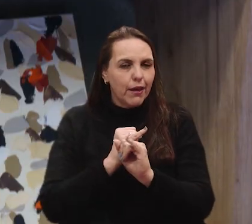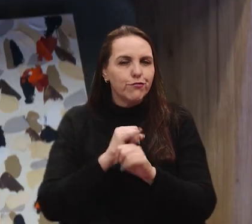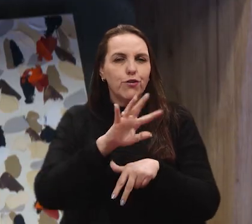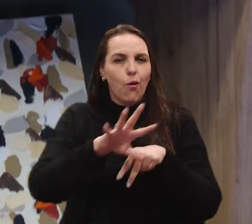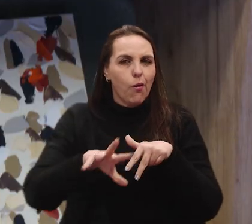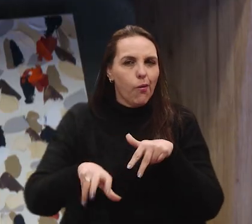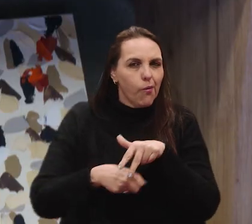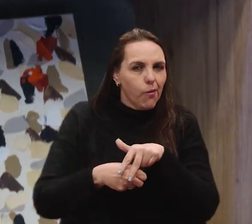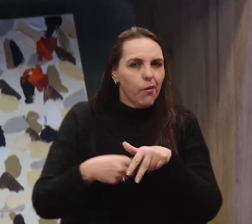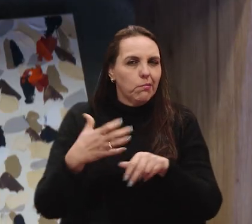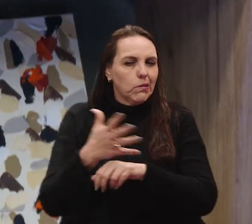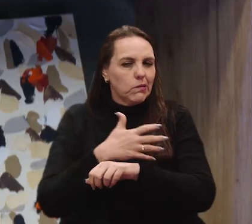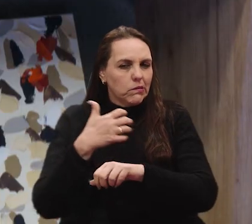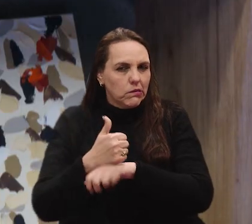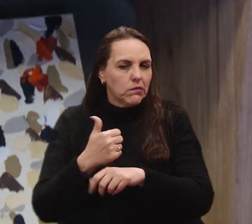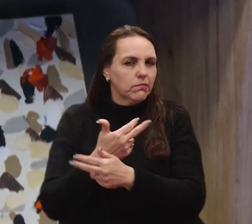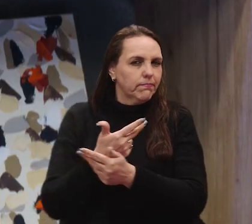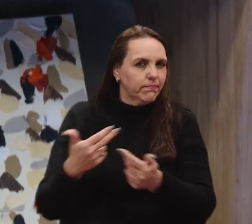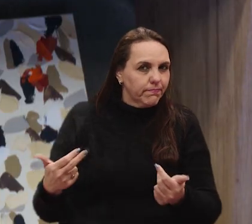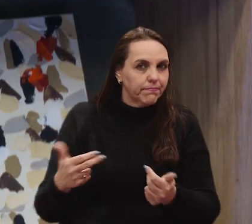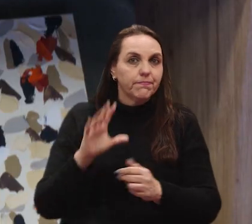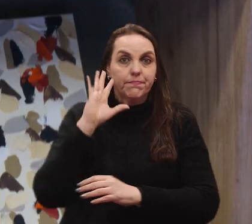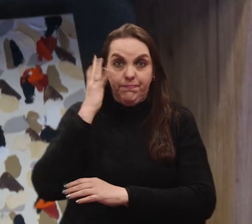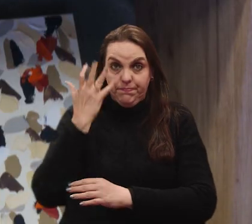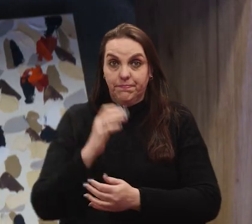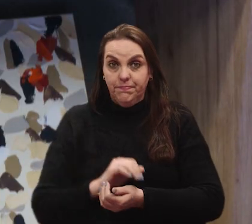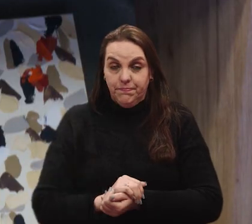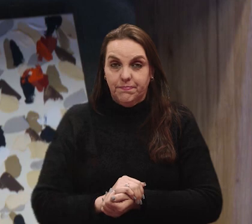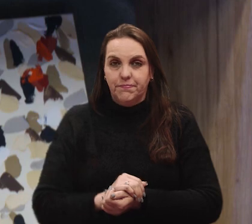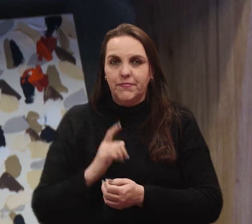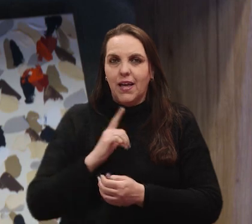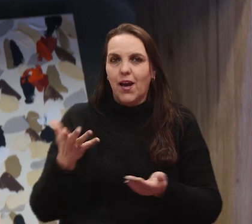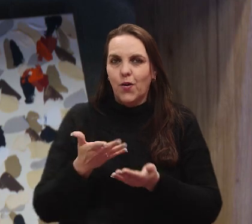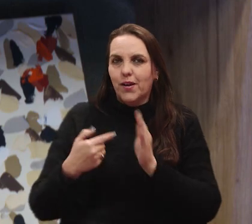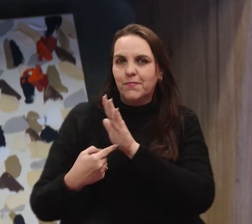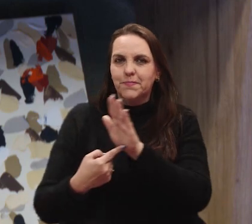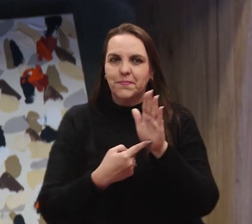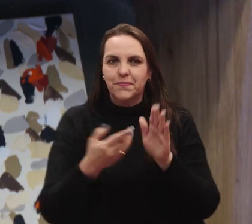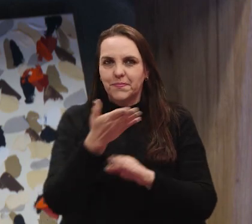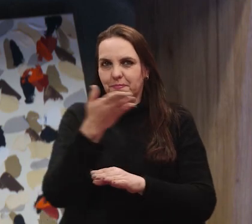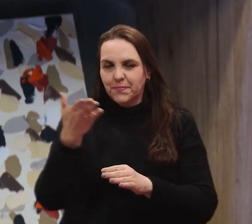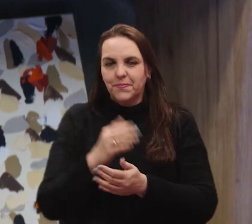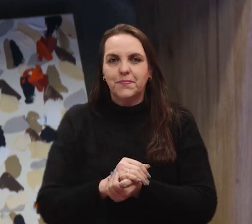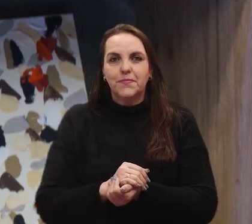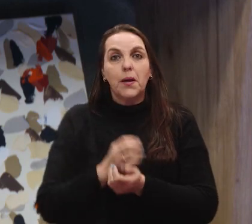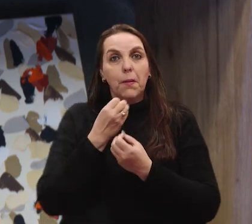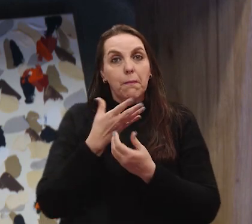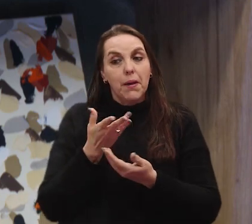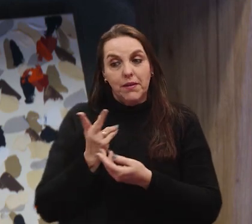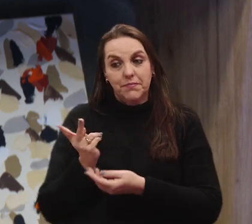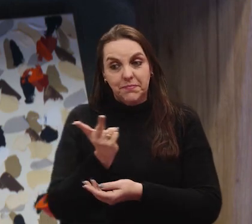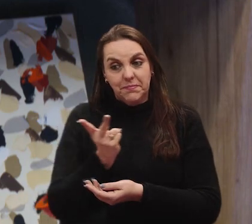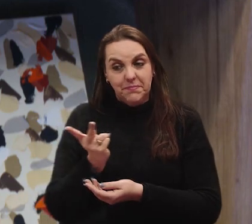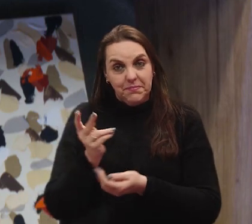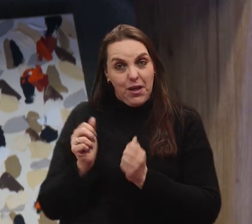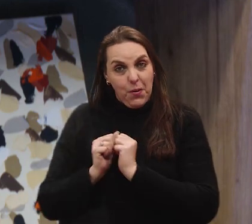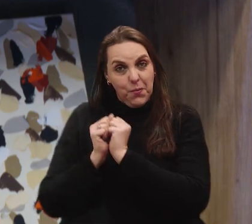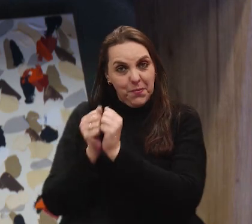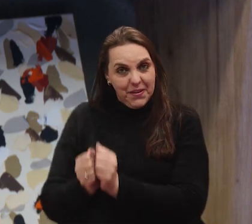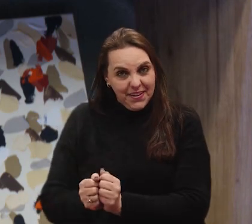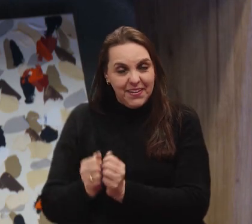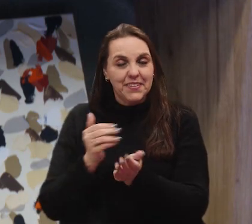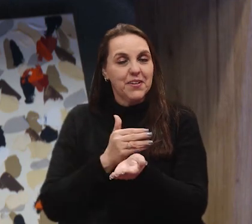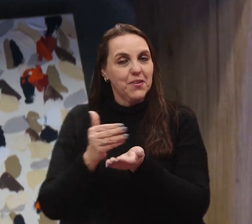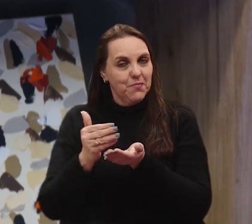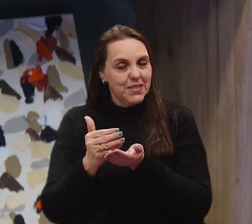golpes, tantas outras coisas que acontecem no nosso cotidiano e que a gente traz aqui para vocês hoje muito bem acompanhada, né? A gente já